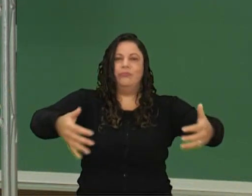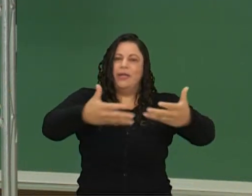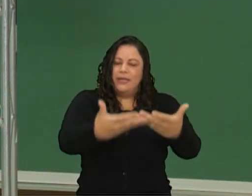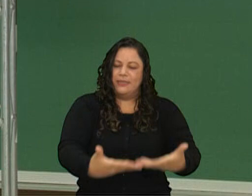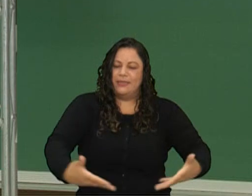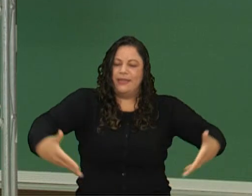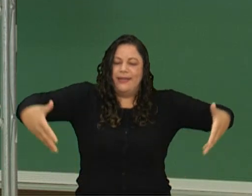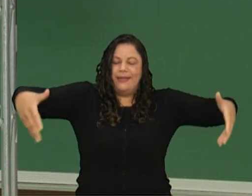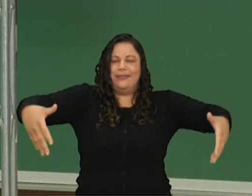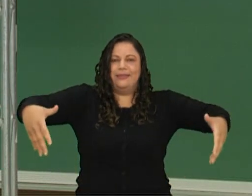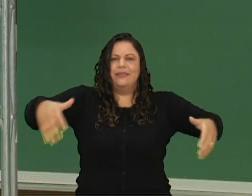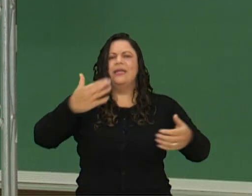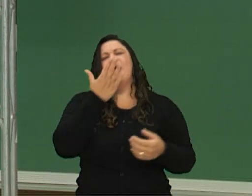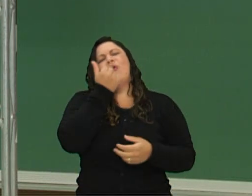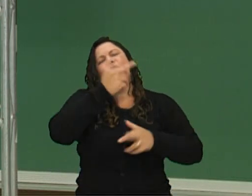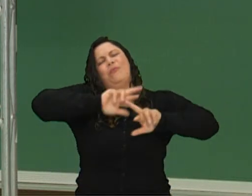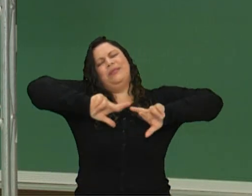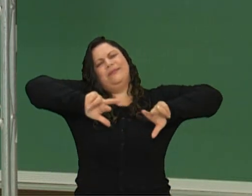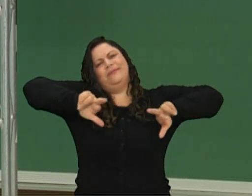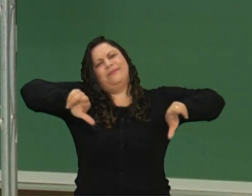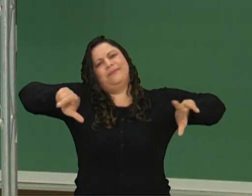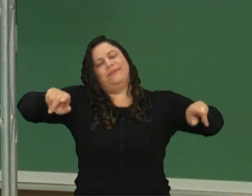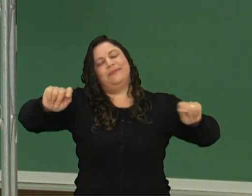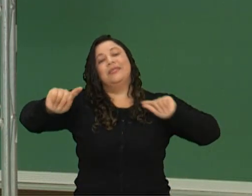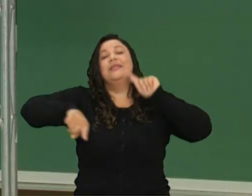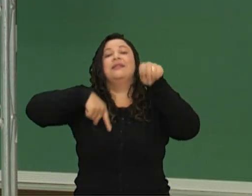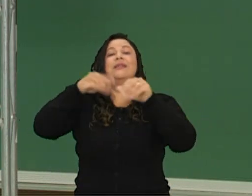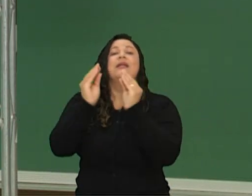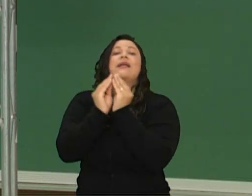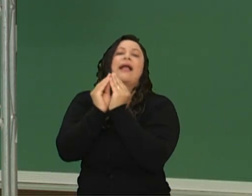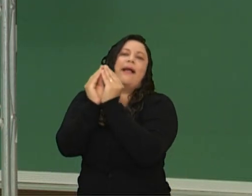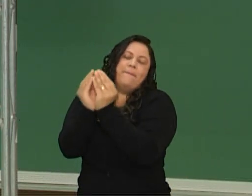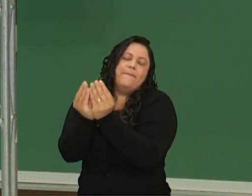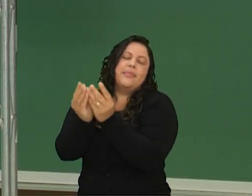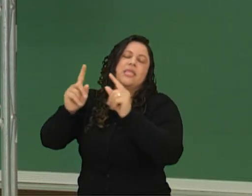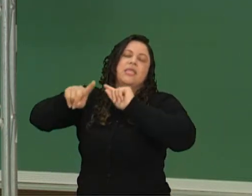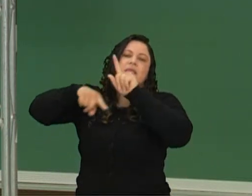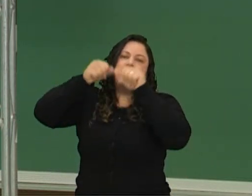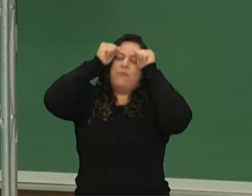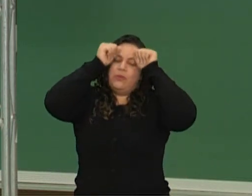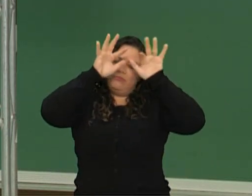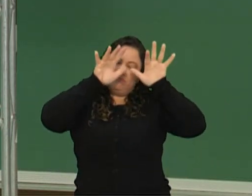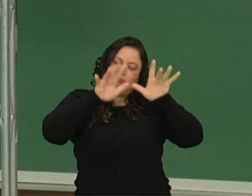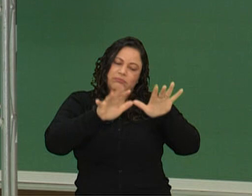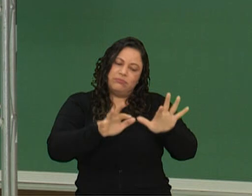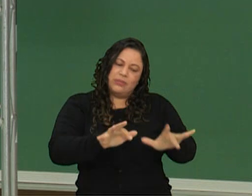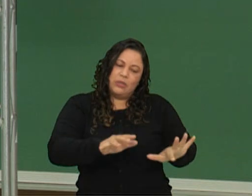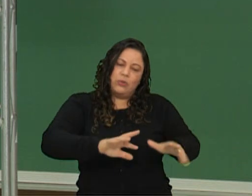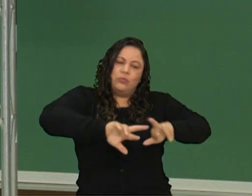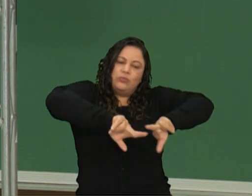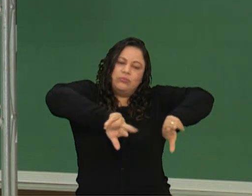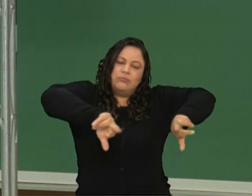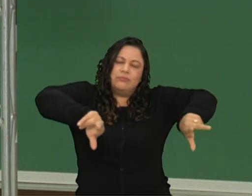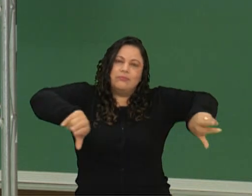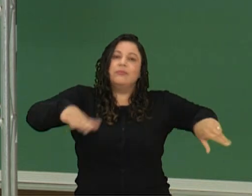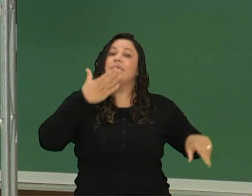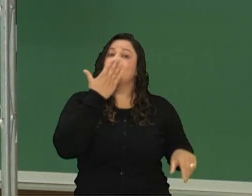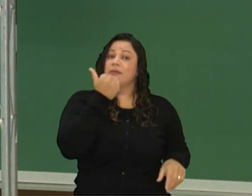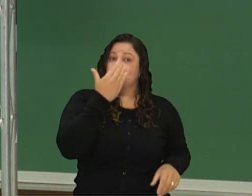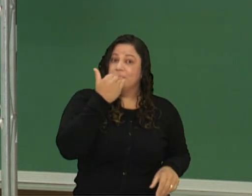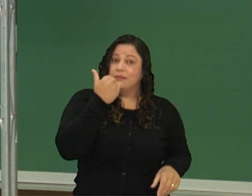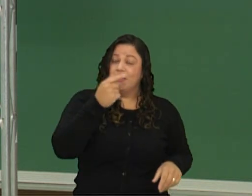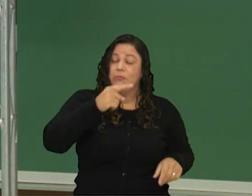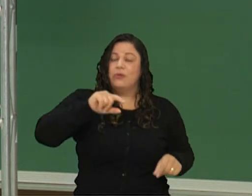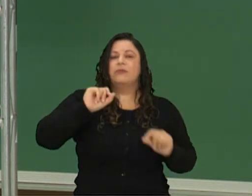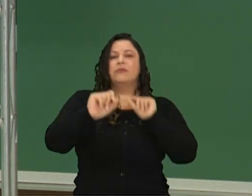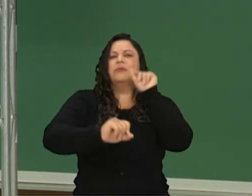aí durante tem a missa, a celebração, e eles vão fazer a bênção desses alimentos,